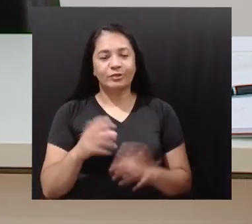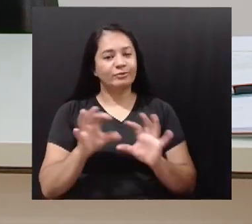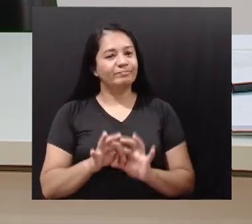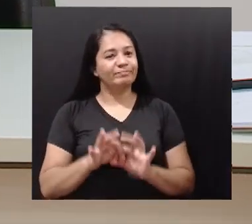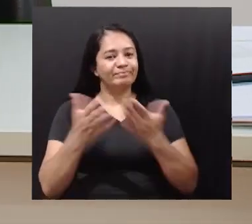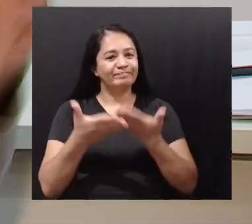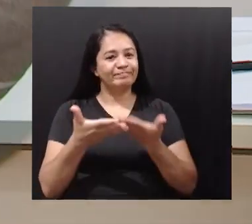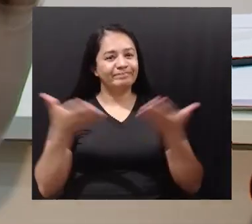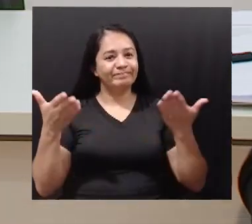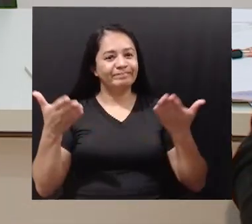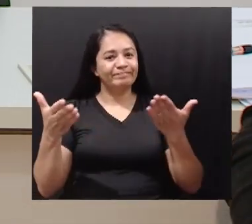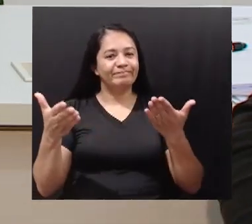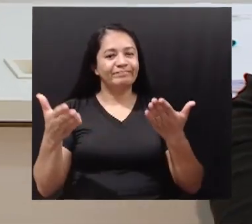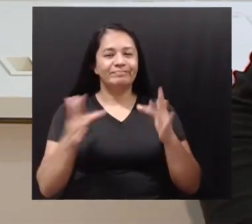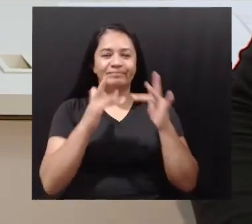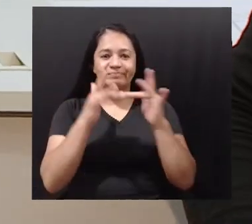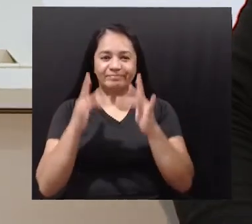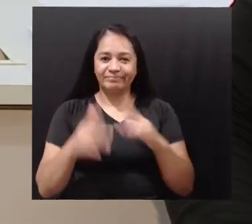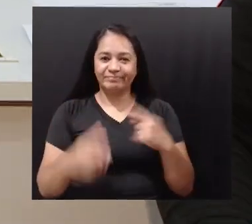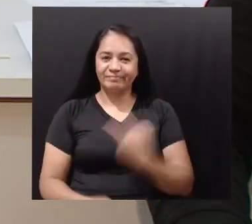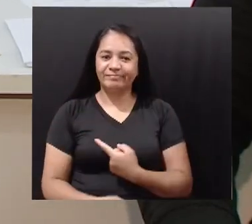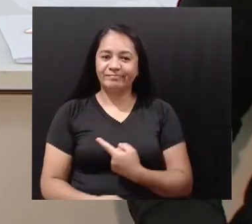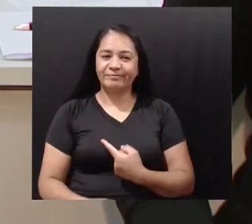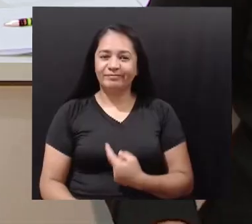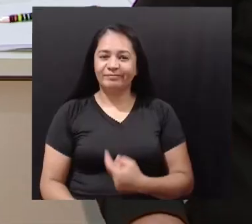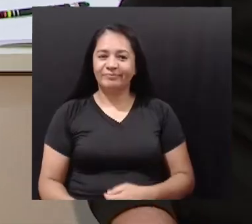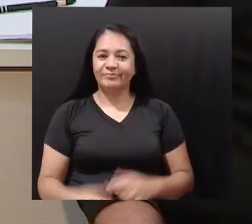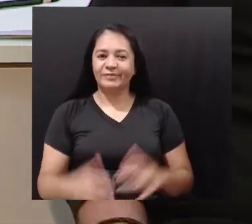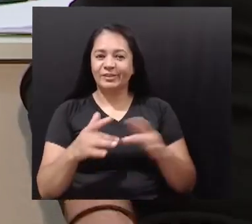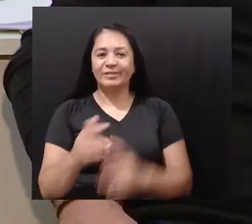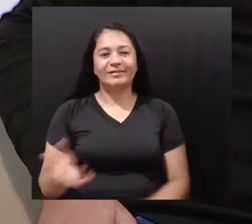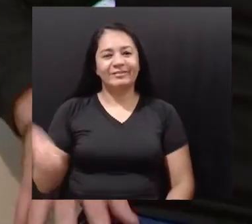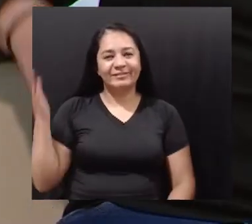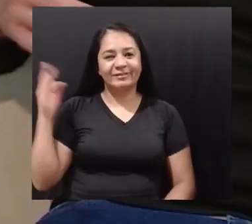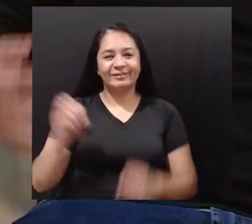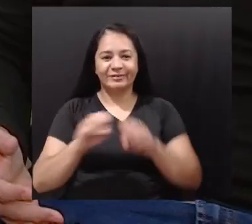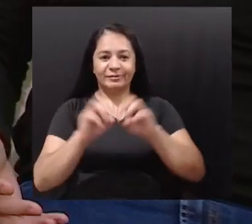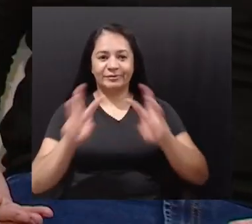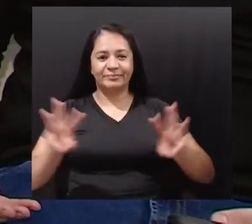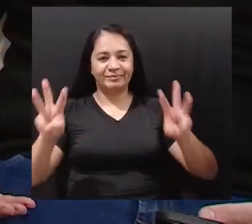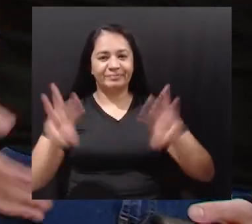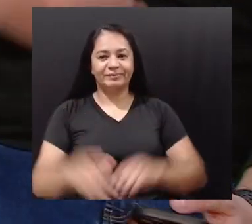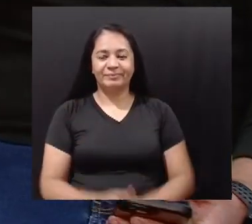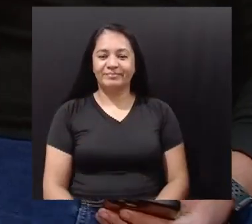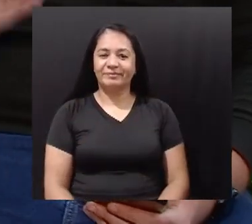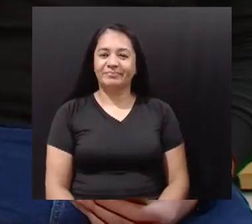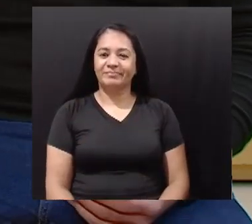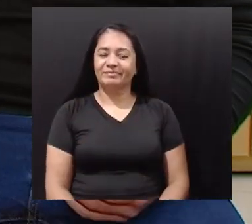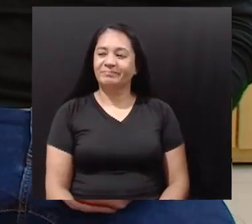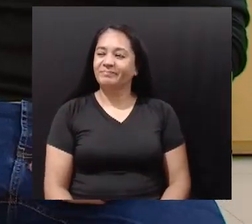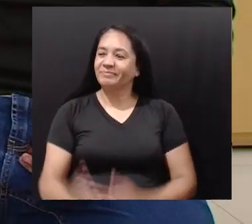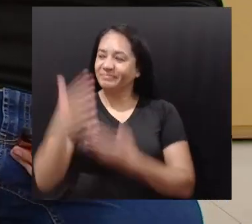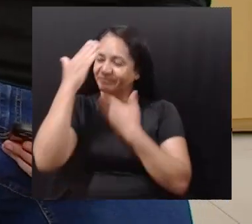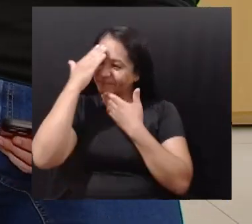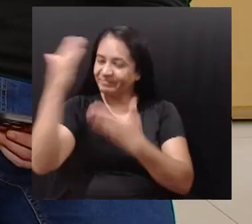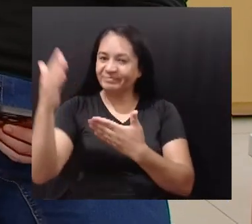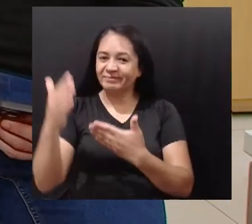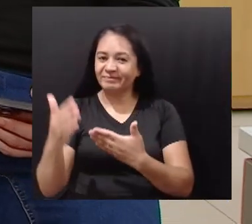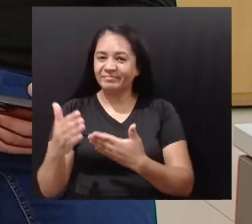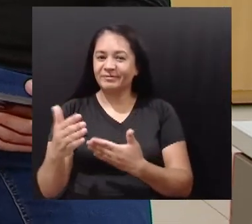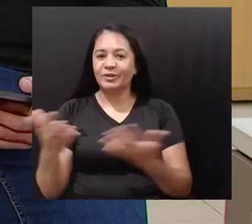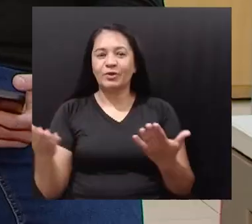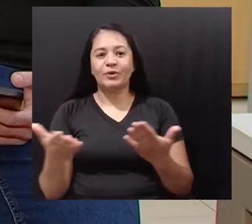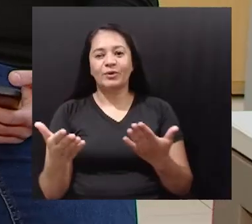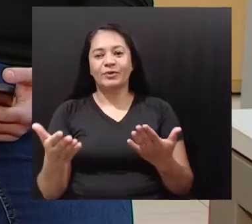entrar em contato com a gente através dos contatos que estão lá na internet. Thiago, mais uma vez, muito obrigado por poder vir aqui no Por Dentro da Câmara e